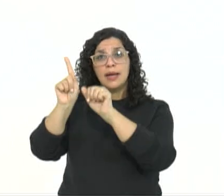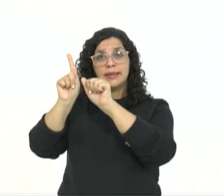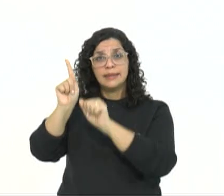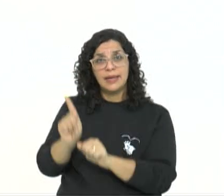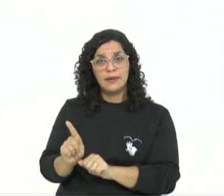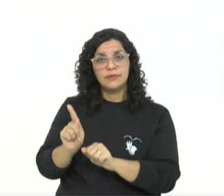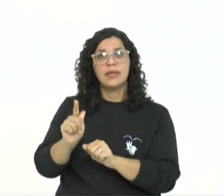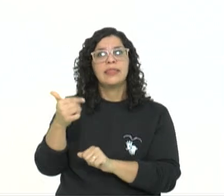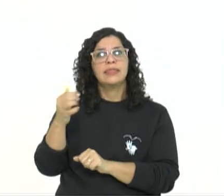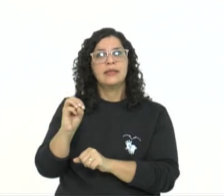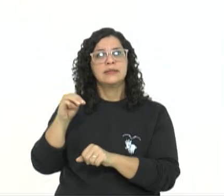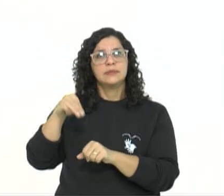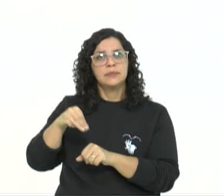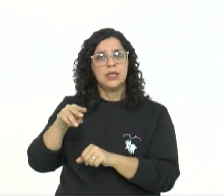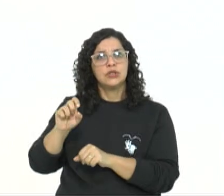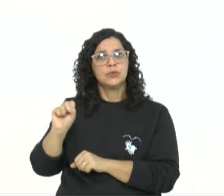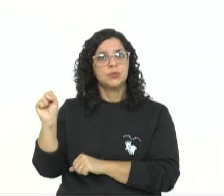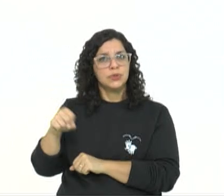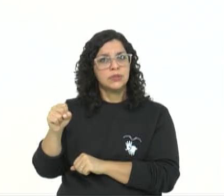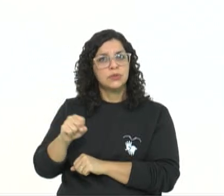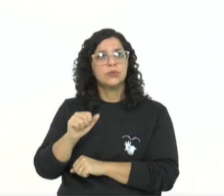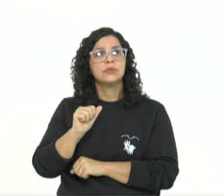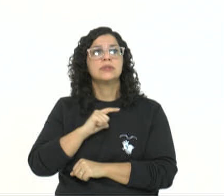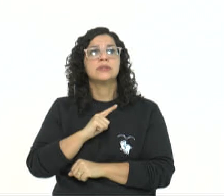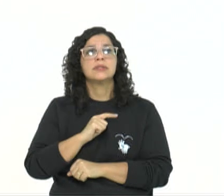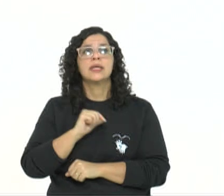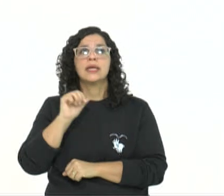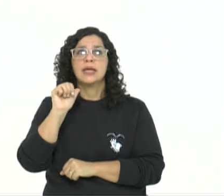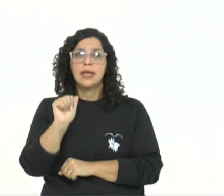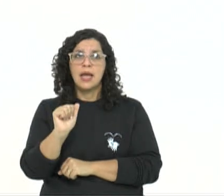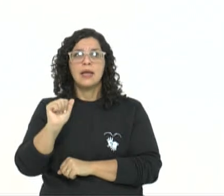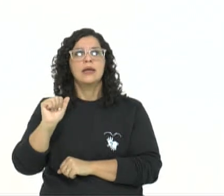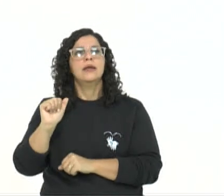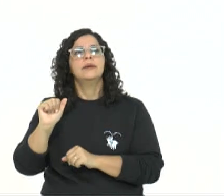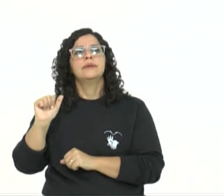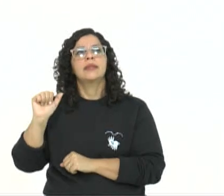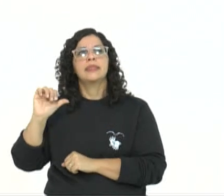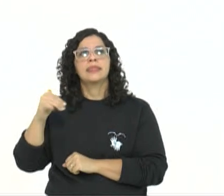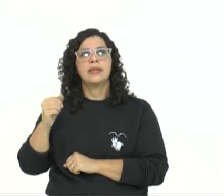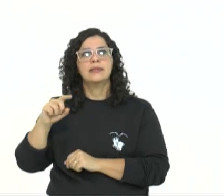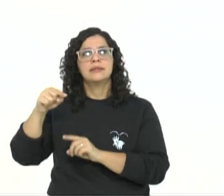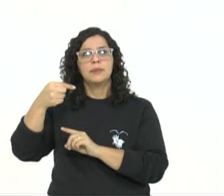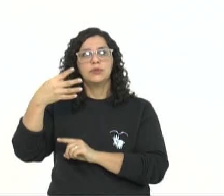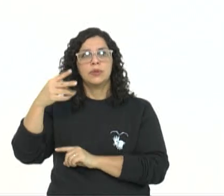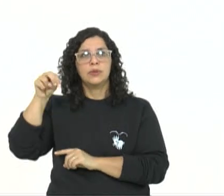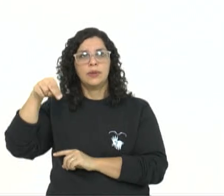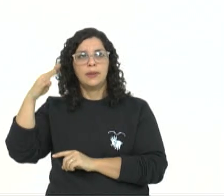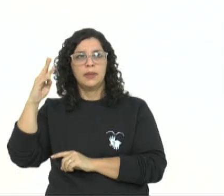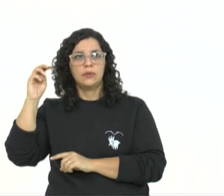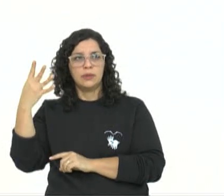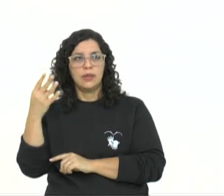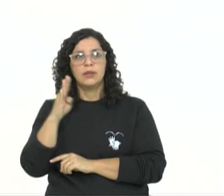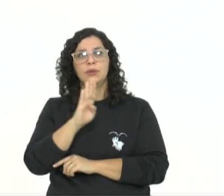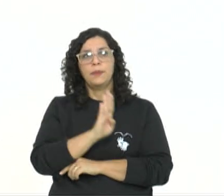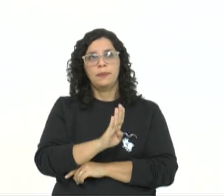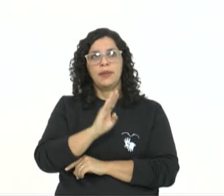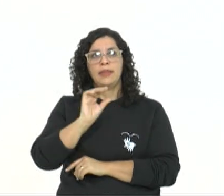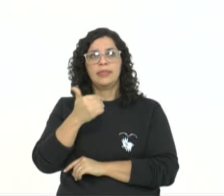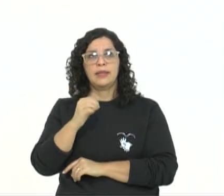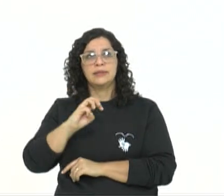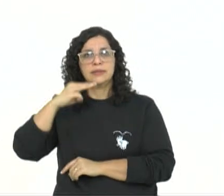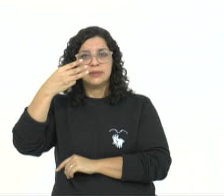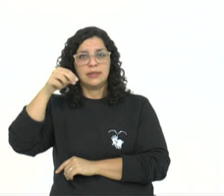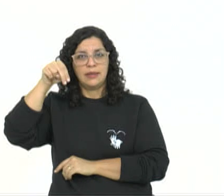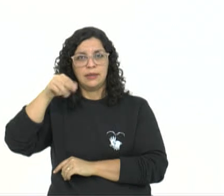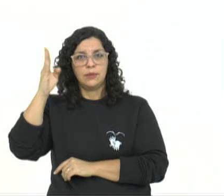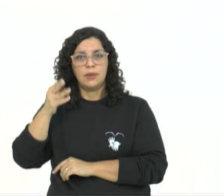por segundo, será de, item A, 10 a menos 4 Newton por metro quadrado, item B, 10 na terceira